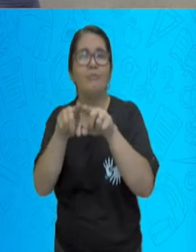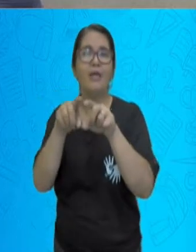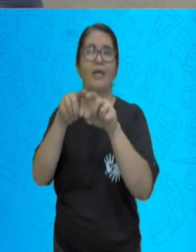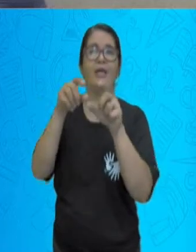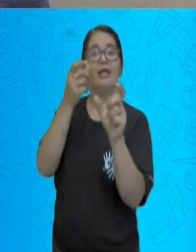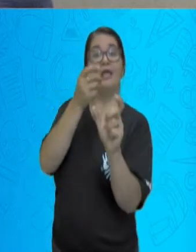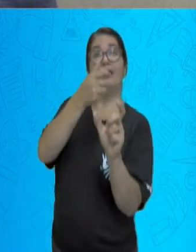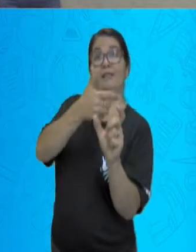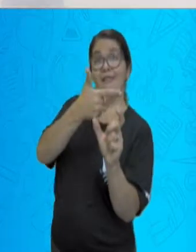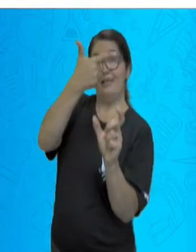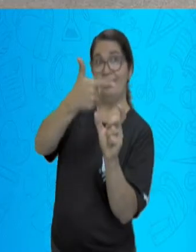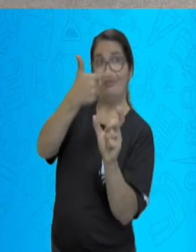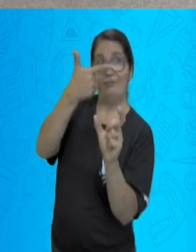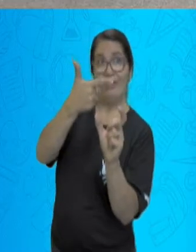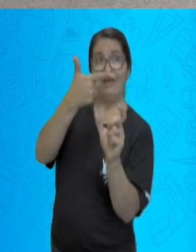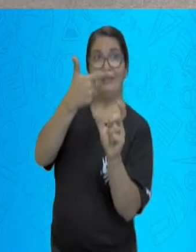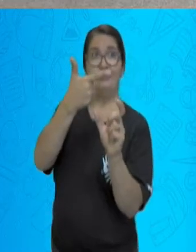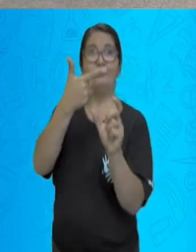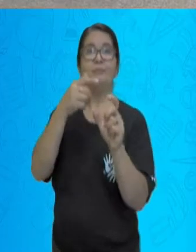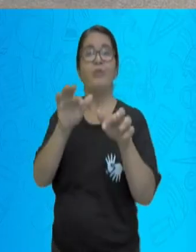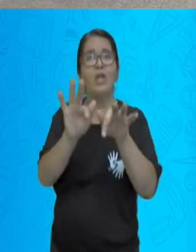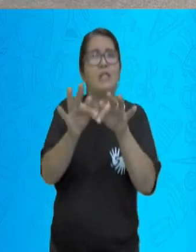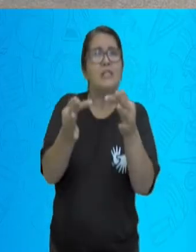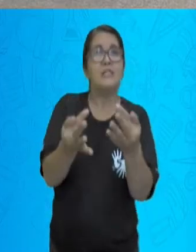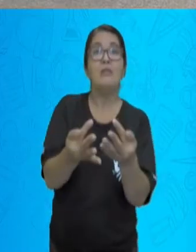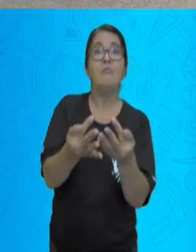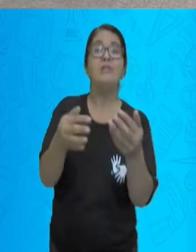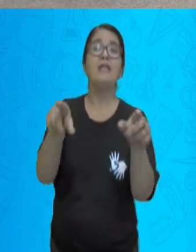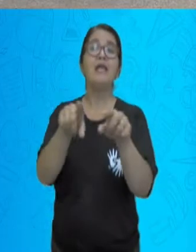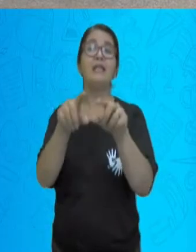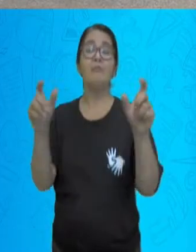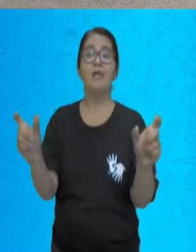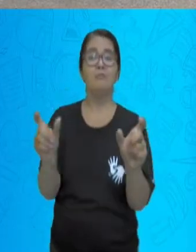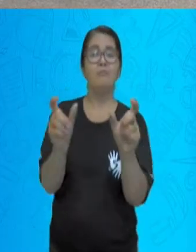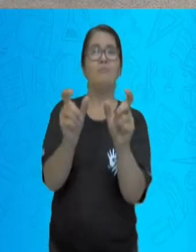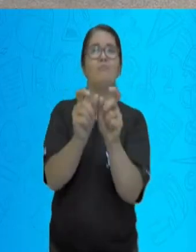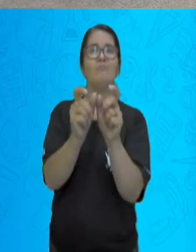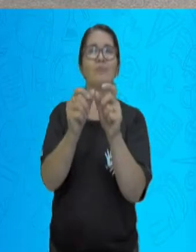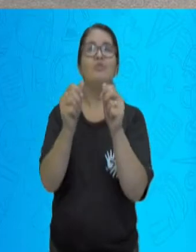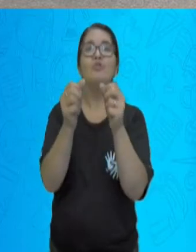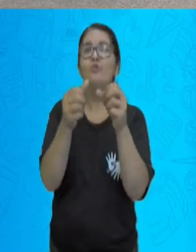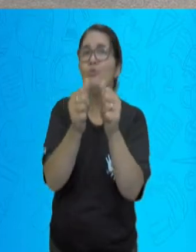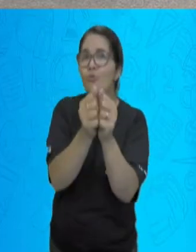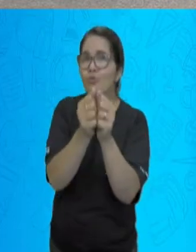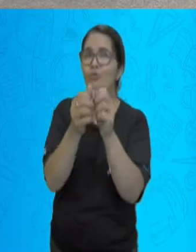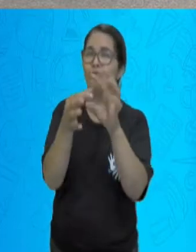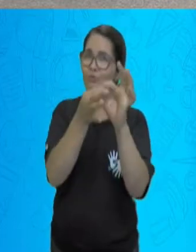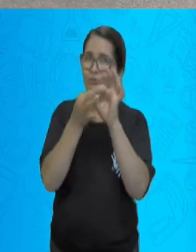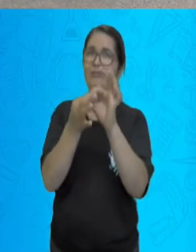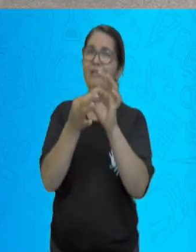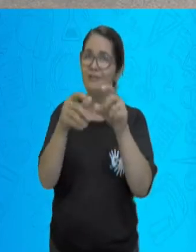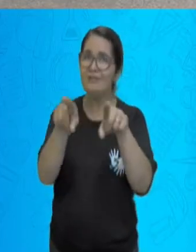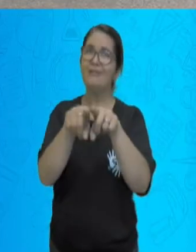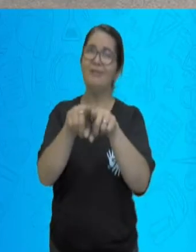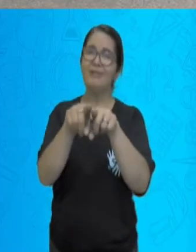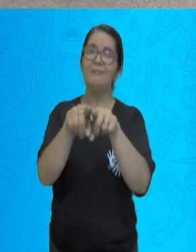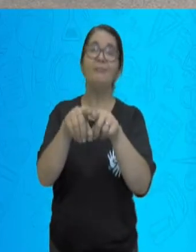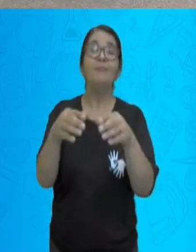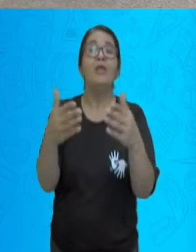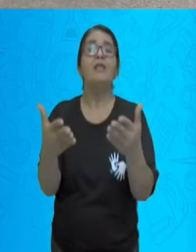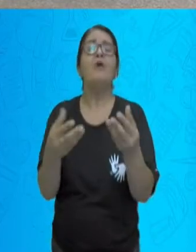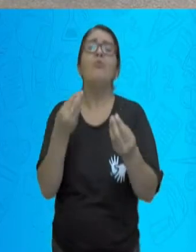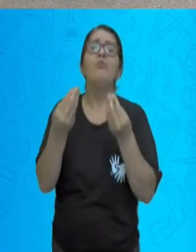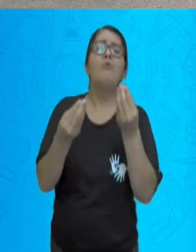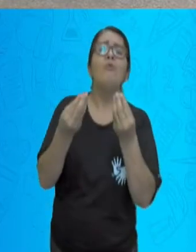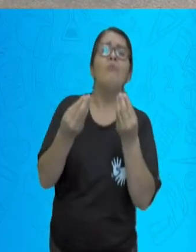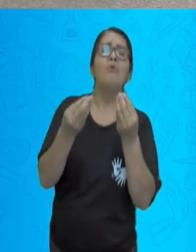seguir. Bem, o que a gente precisa entender até aqui? Que o substantivo, ele é uma classe